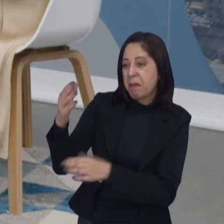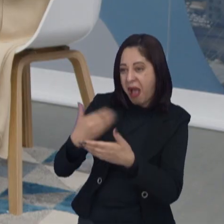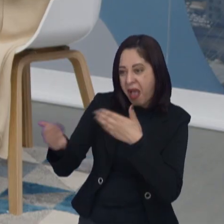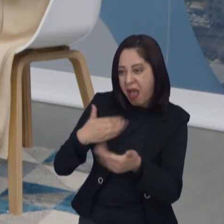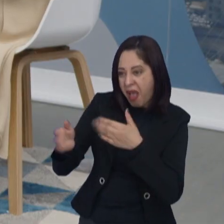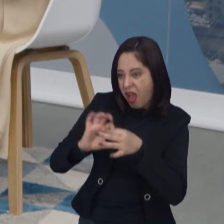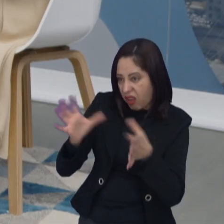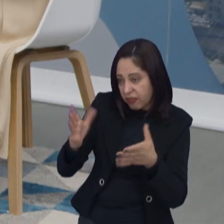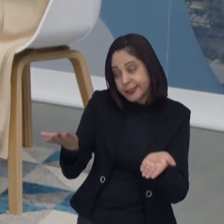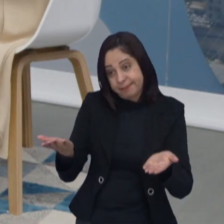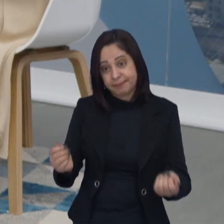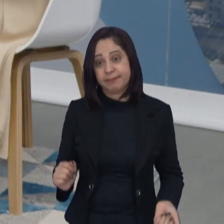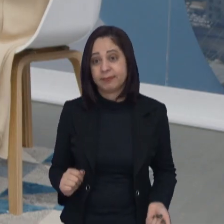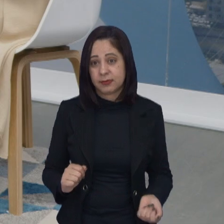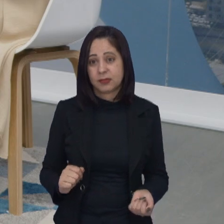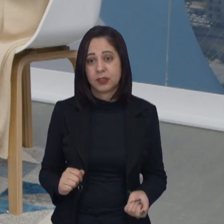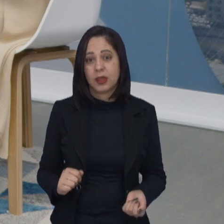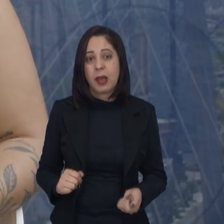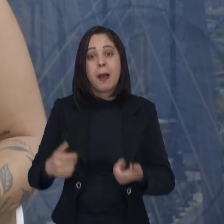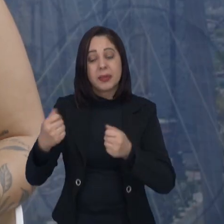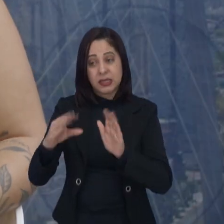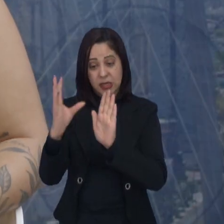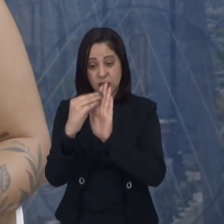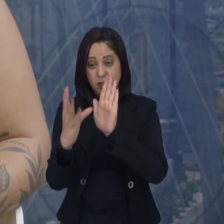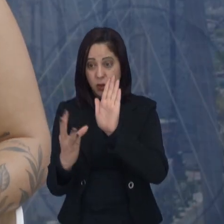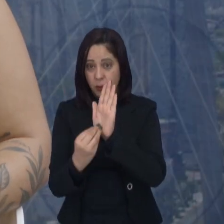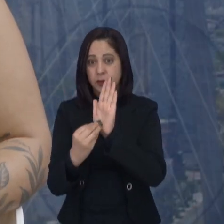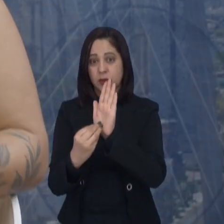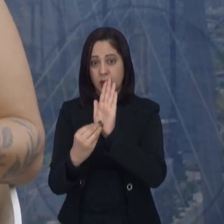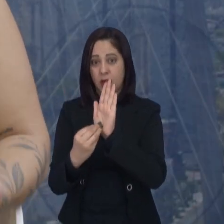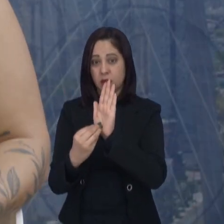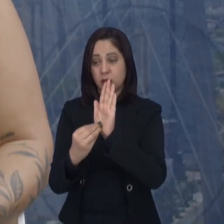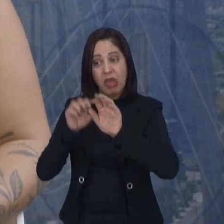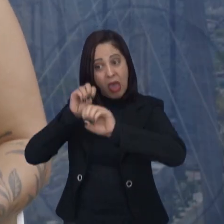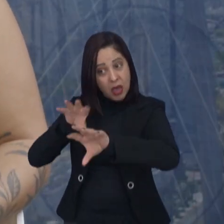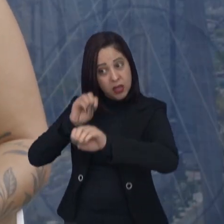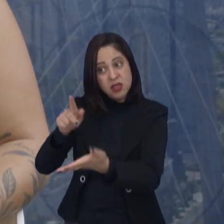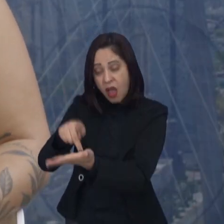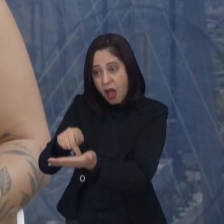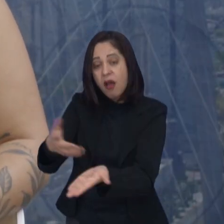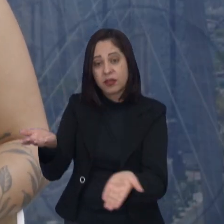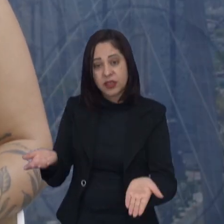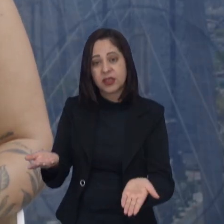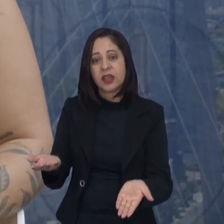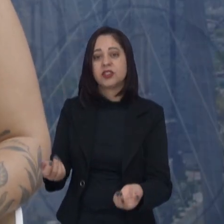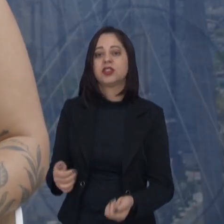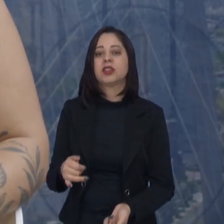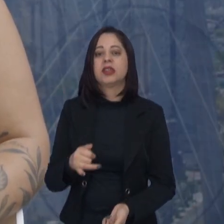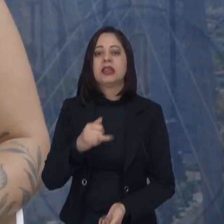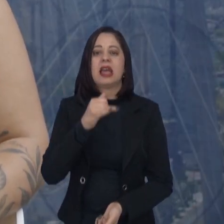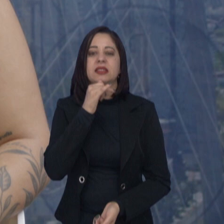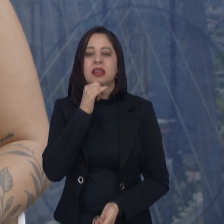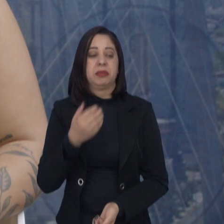chamar a atenção. Muito, e realmente produzir um conteúdo que entregue algo para alguém. O que você está levando com esse conteúdo? A pessoa olha, ela tira uma risada,